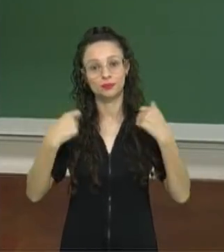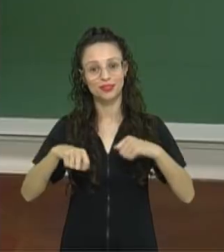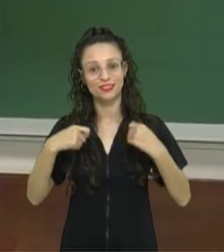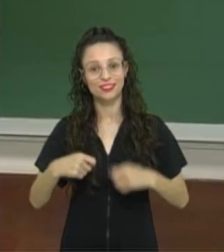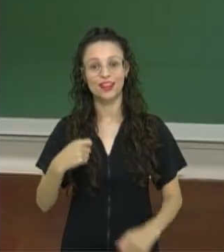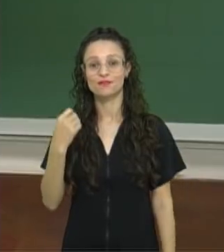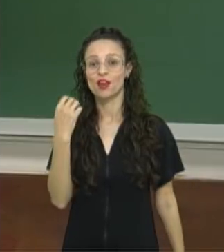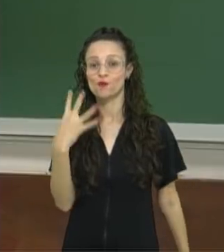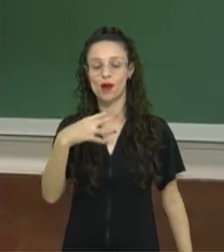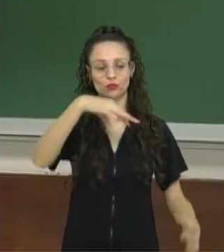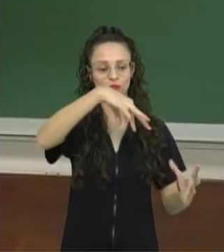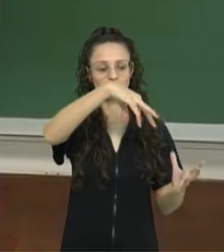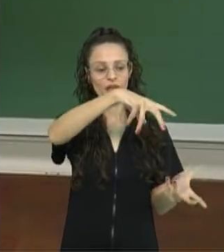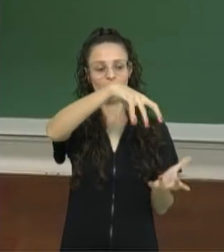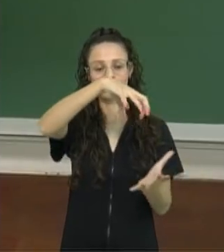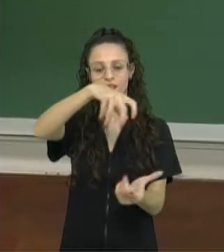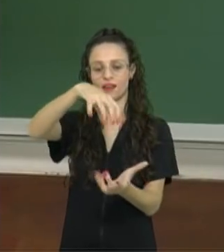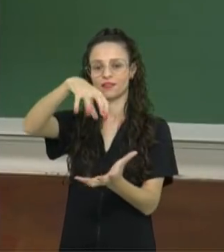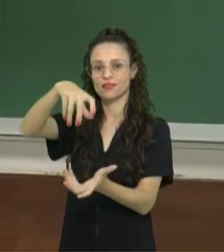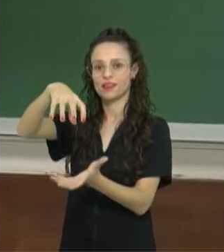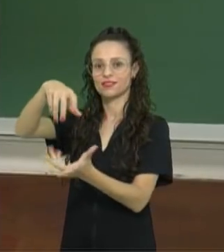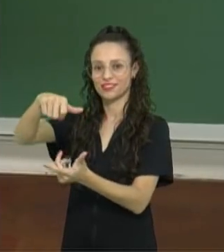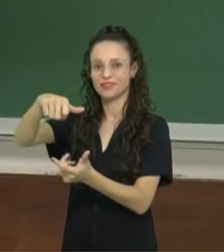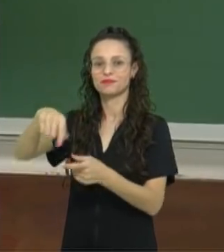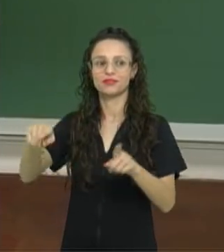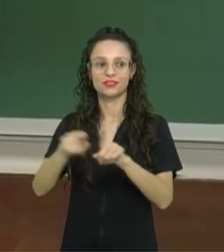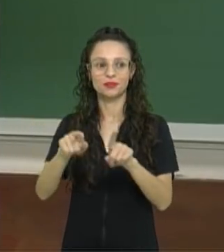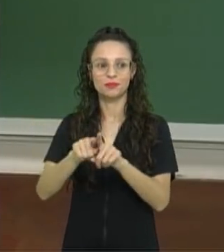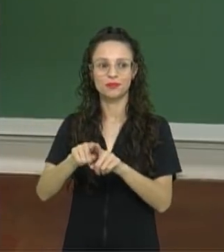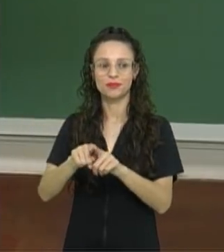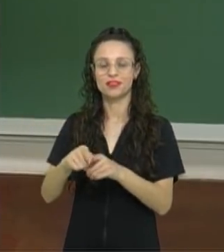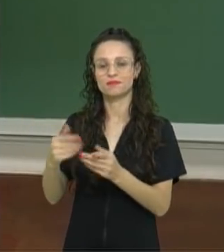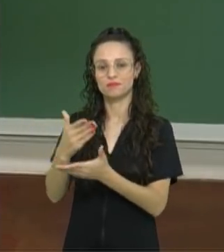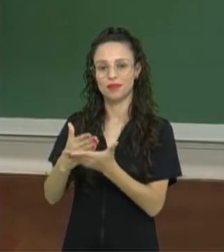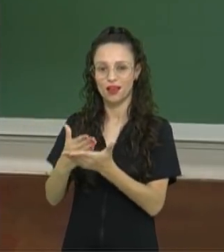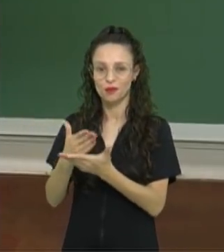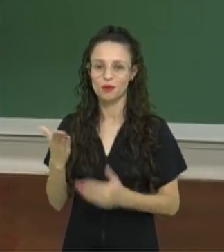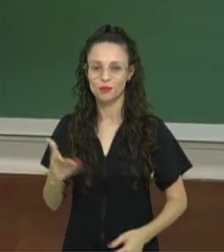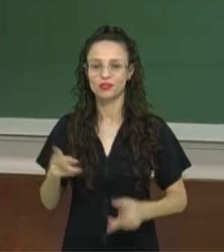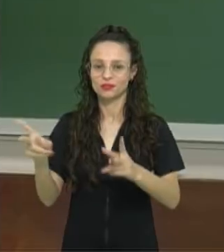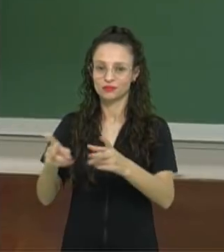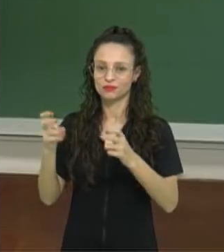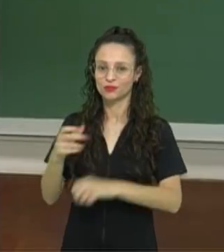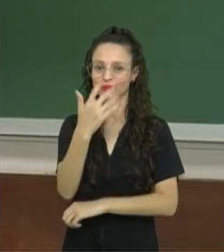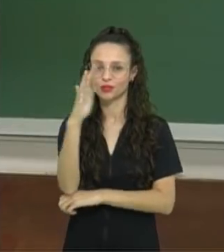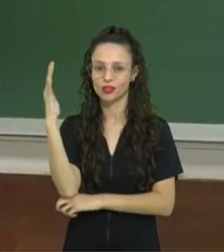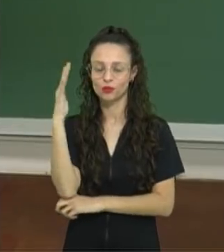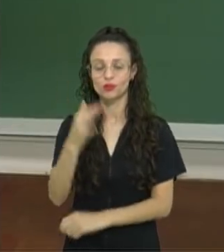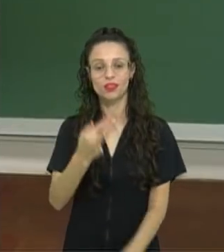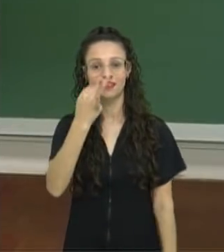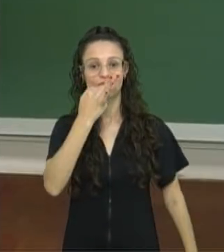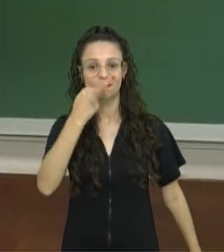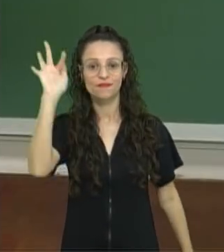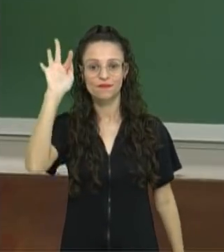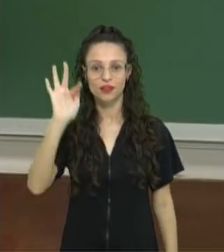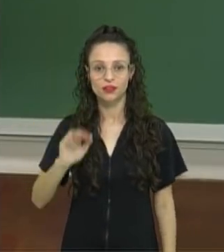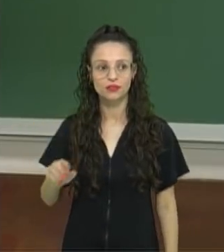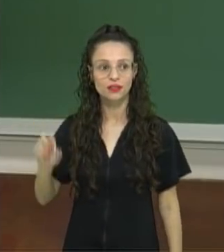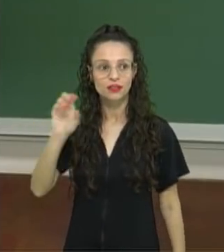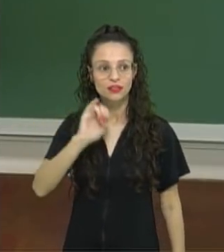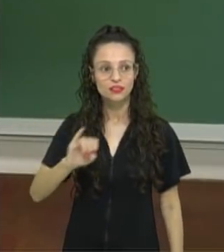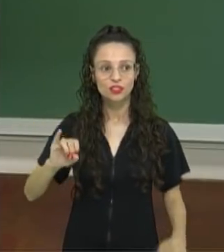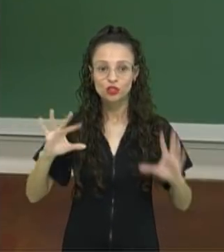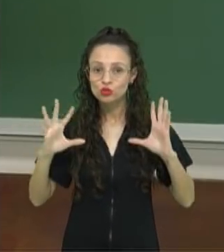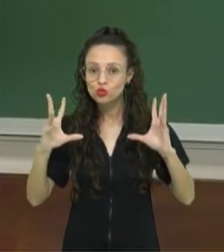4 planetas Terras e mais uma porção ali, desses recursos. A França, se todo mundo